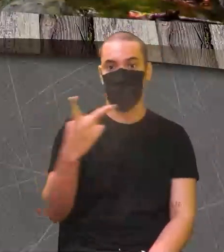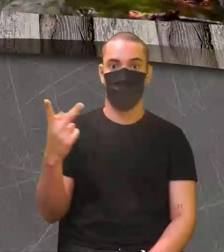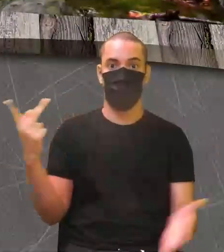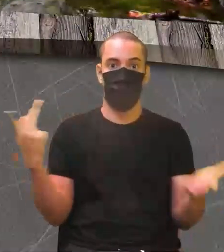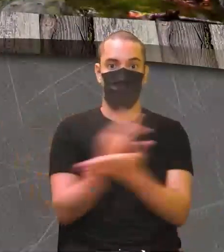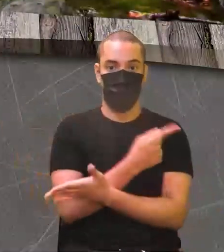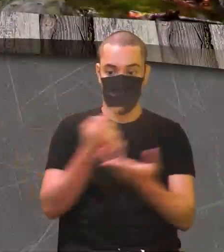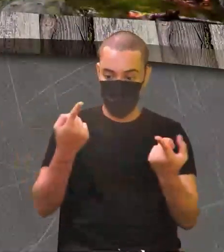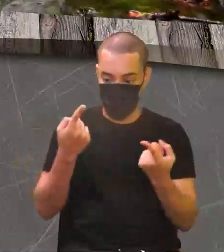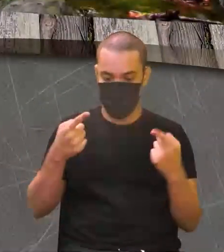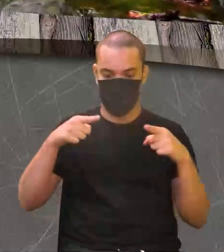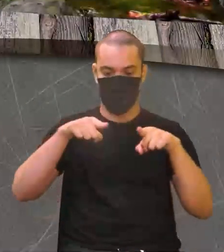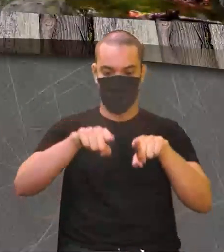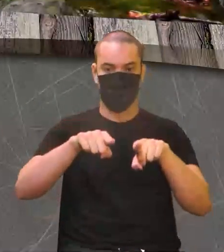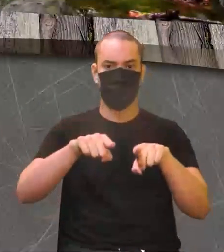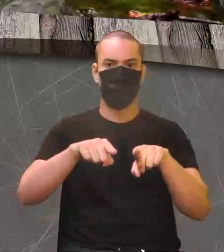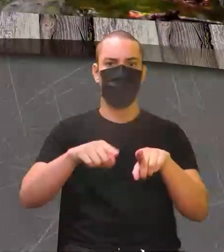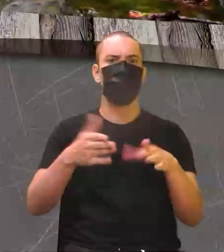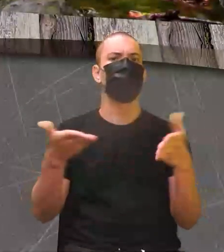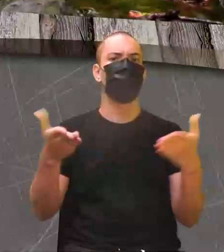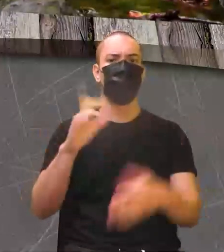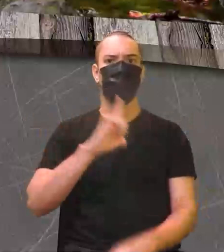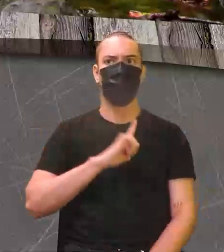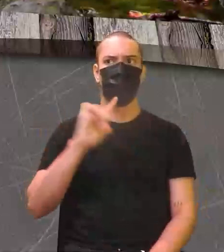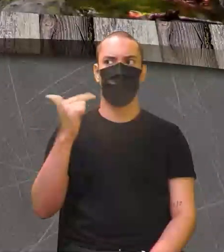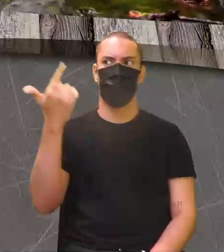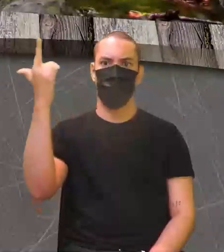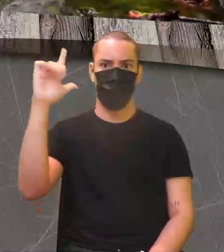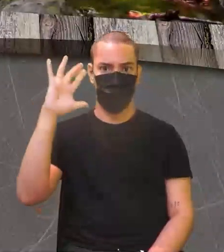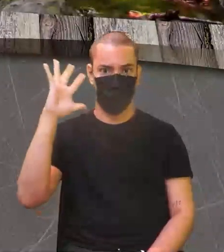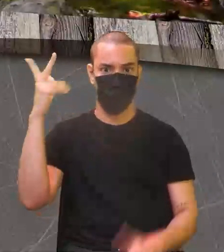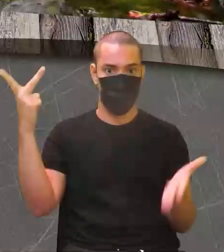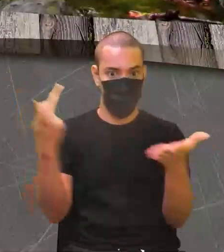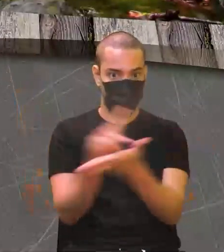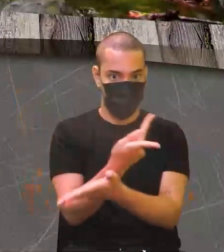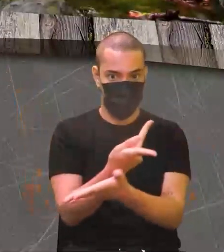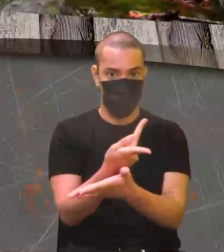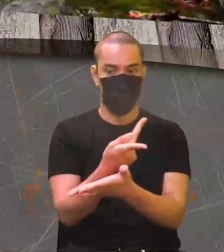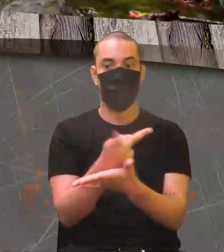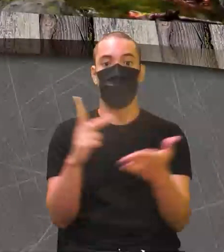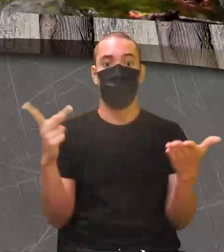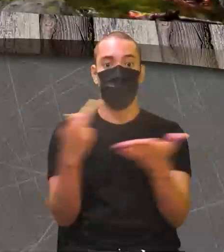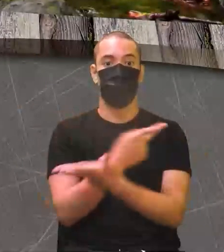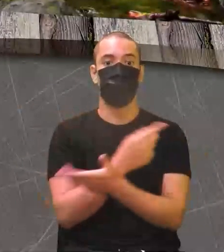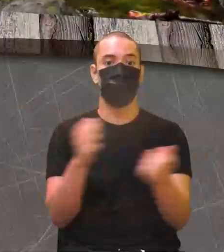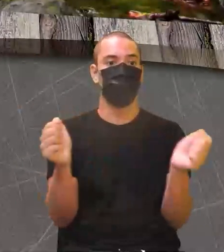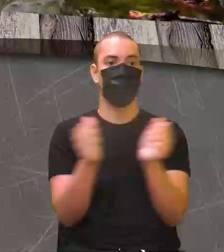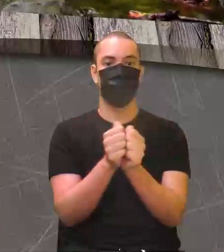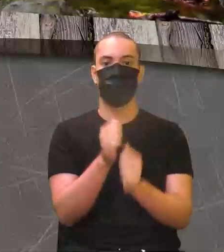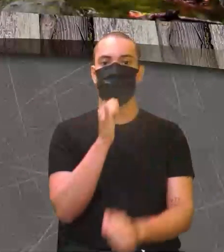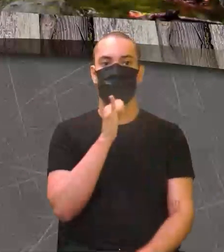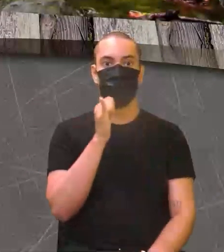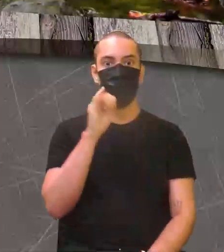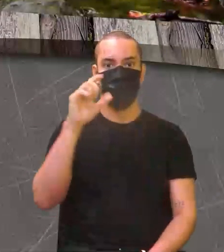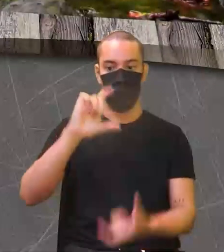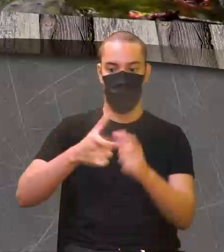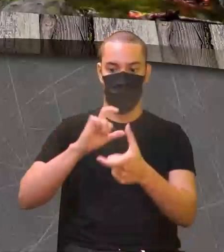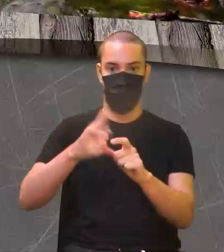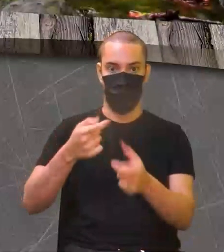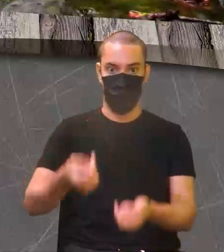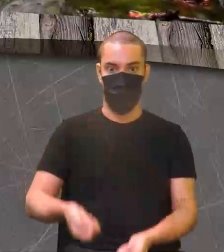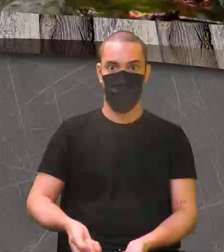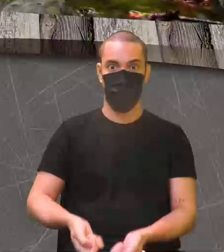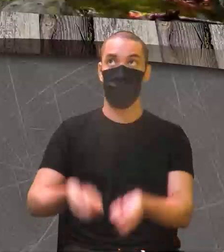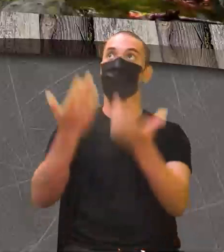ocorrerem simultaneamente. Agora, quando eu tenho um evento acontecendo e para outro evento acontecer, por exemplo, no lançamento do dado, eu jogo o dado